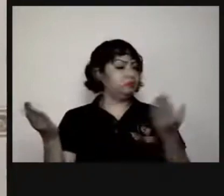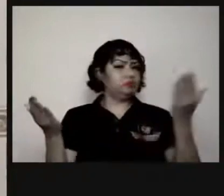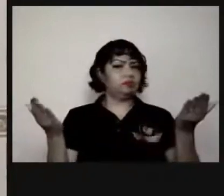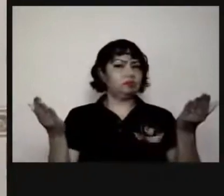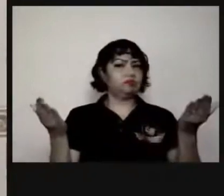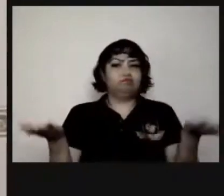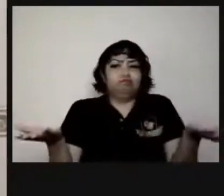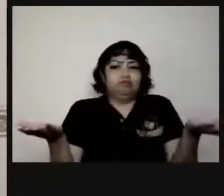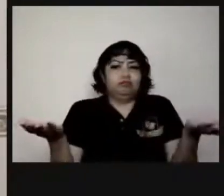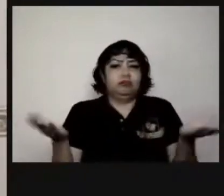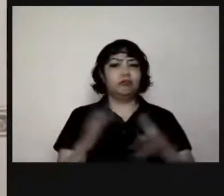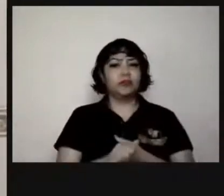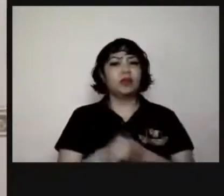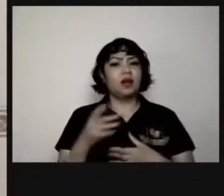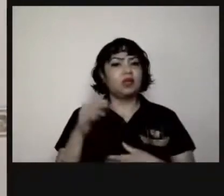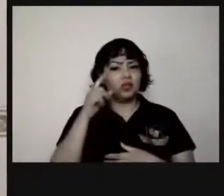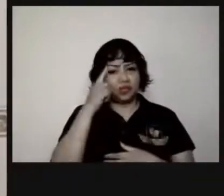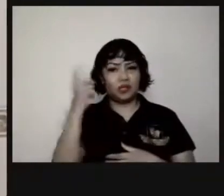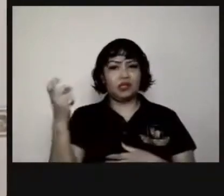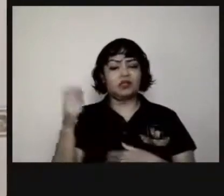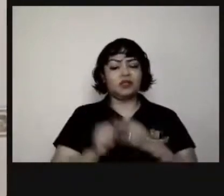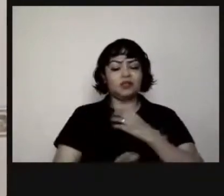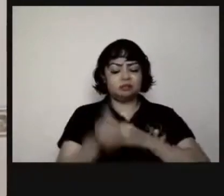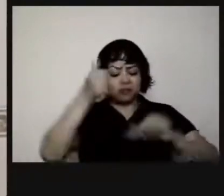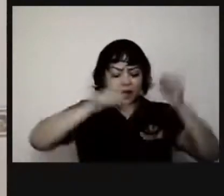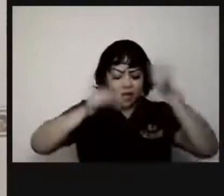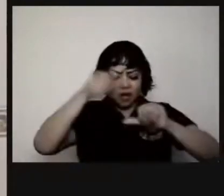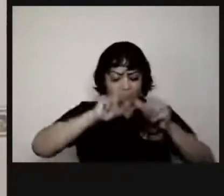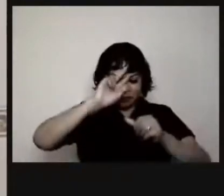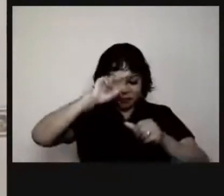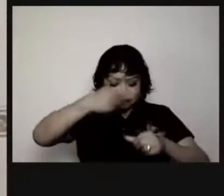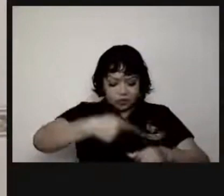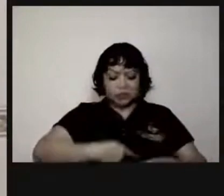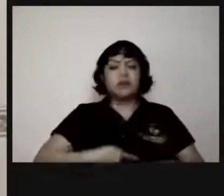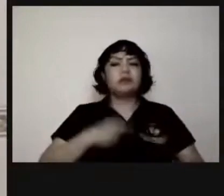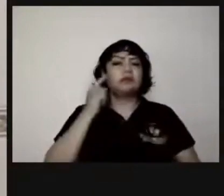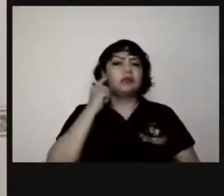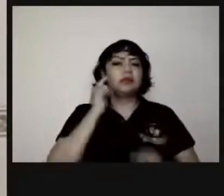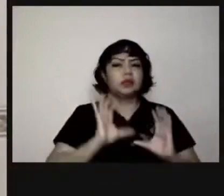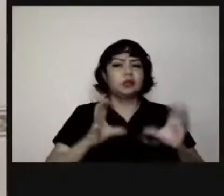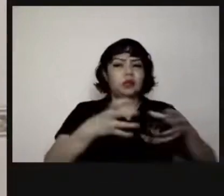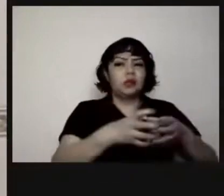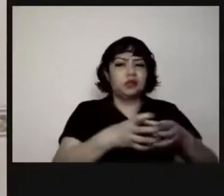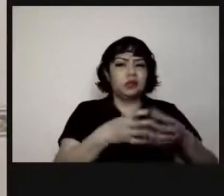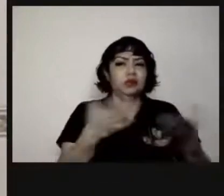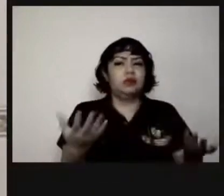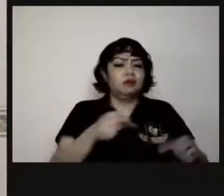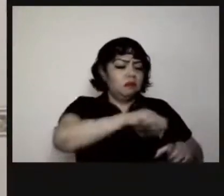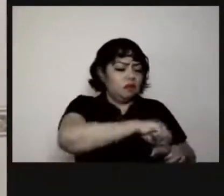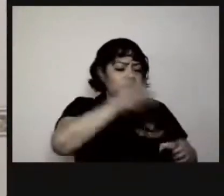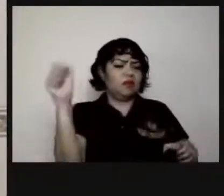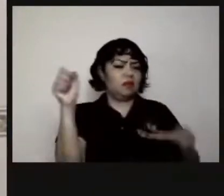também focalizar o seu interior em relação ao coletivo, né? Que independência é essa?